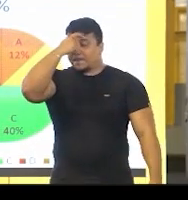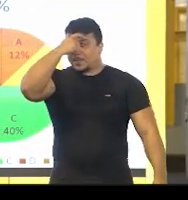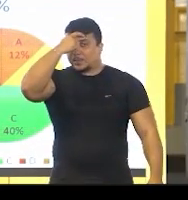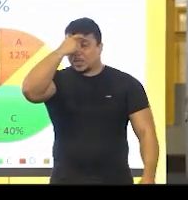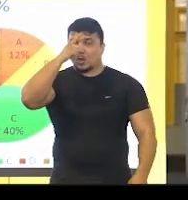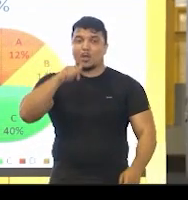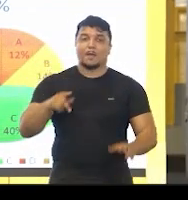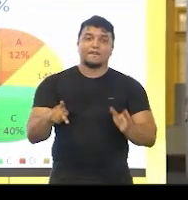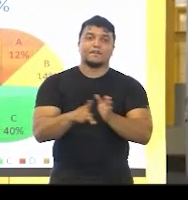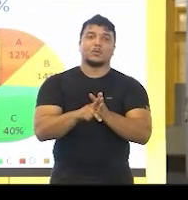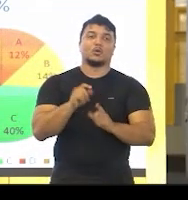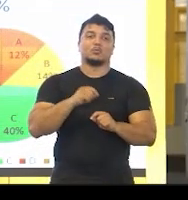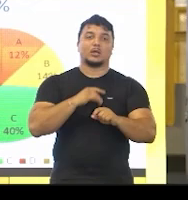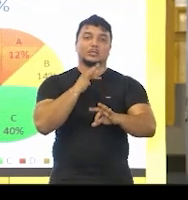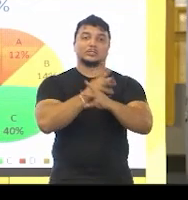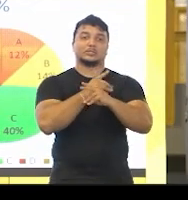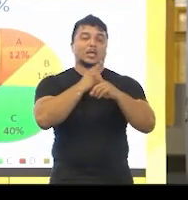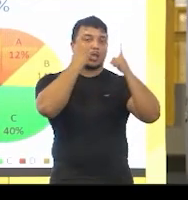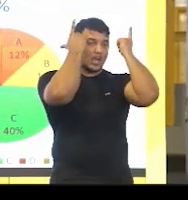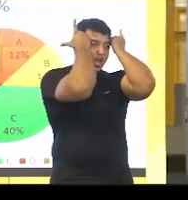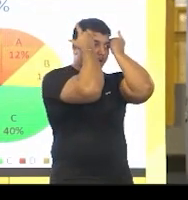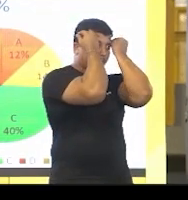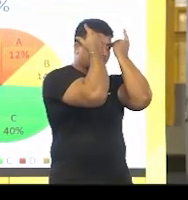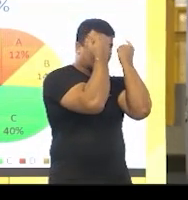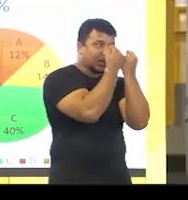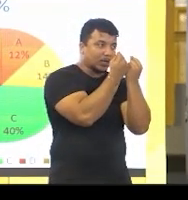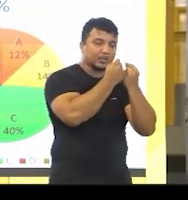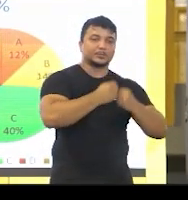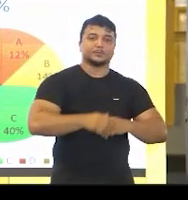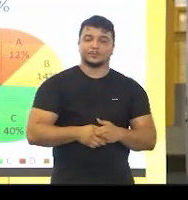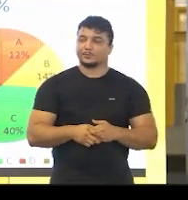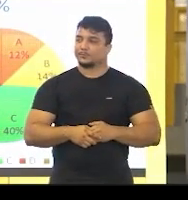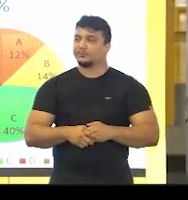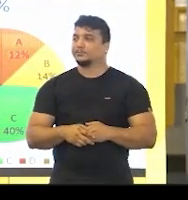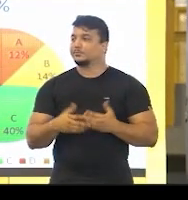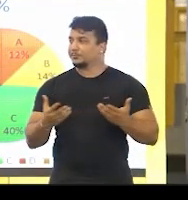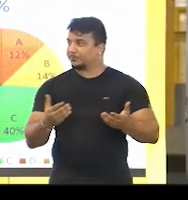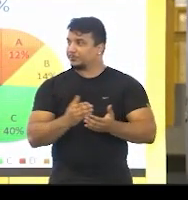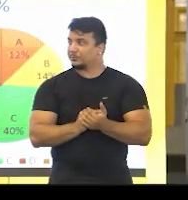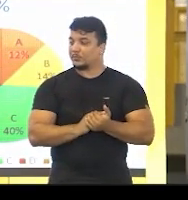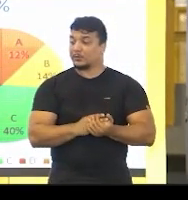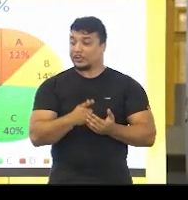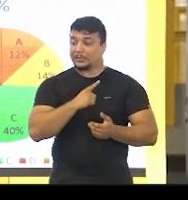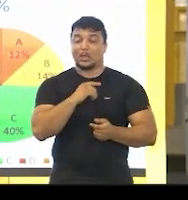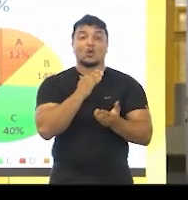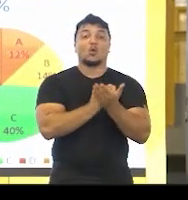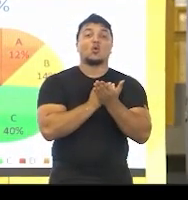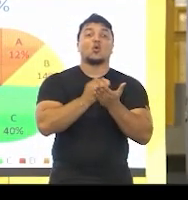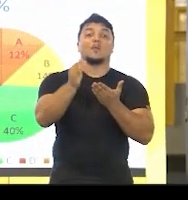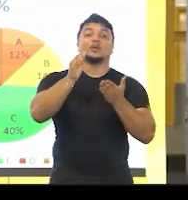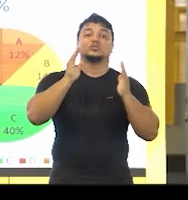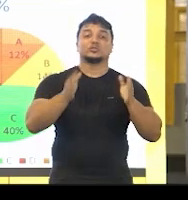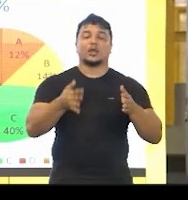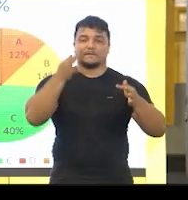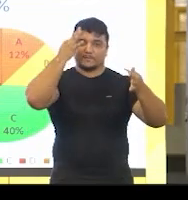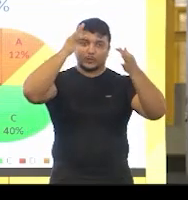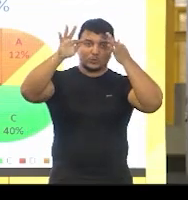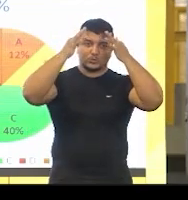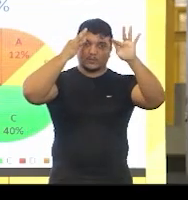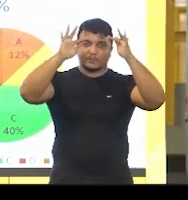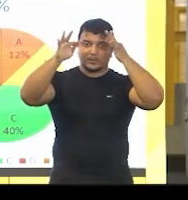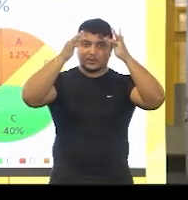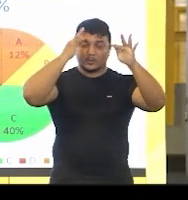mentais próprias da cidade grega. Vou traduzir o que ele está dizendo até aí. Ele está dizendo assim, galera, quando surgiu a